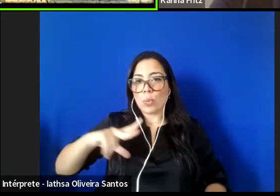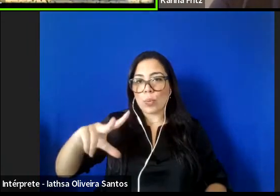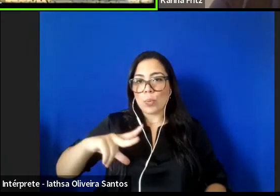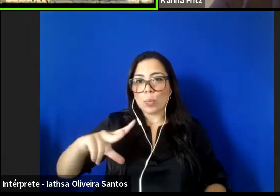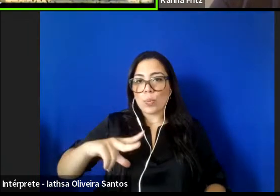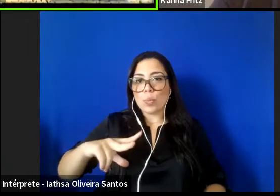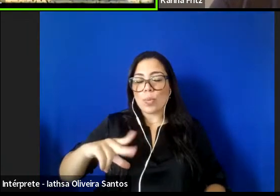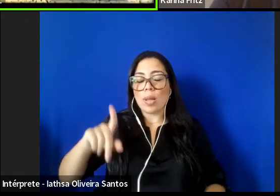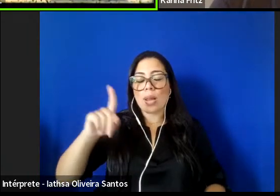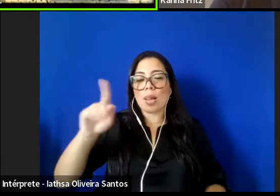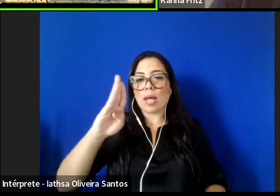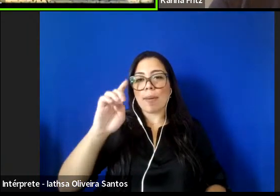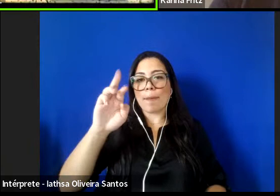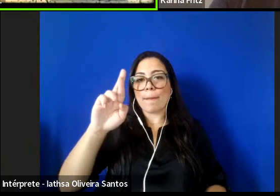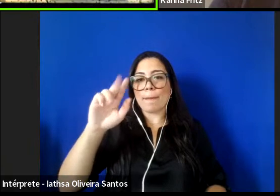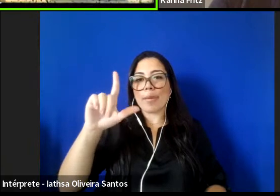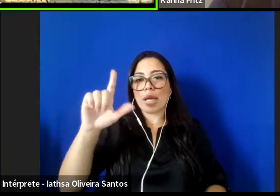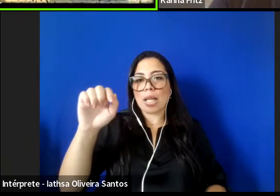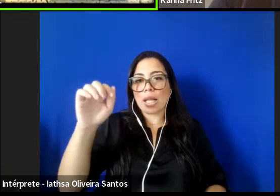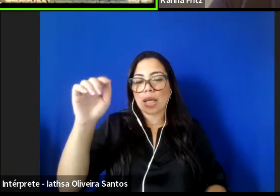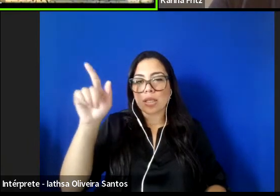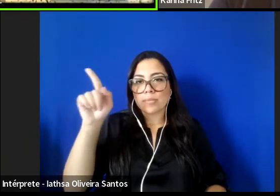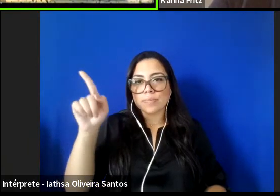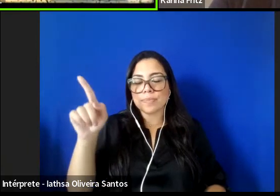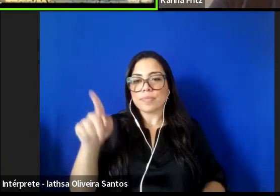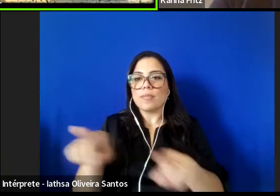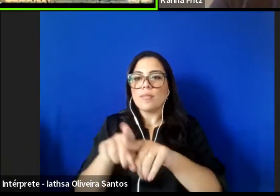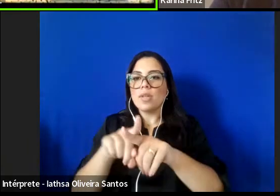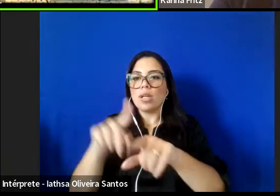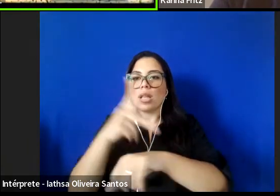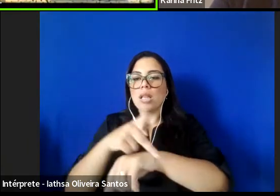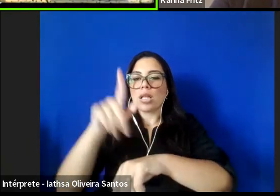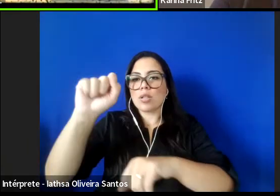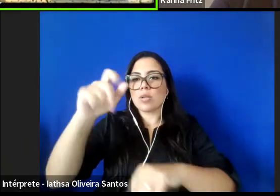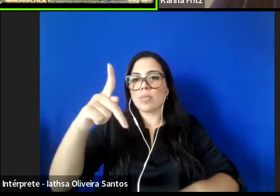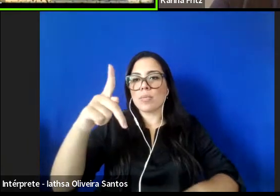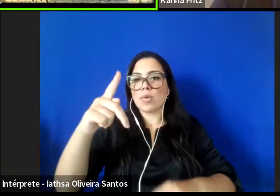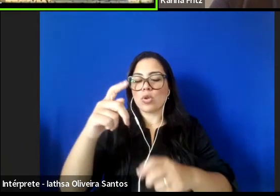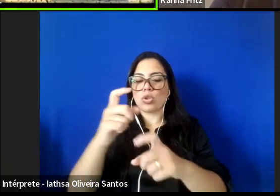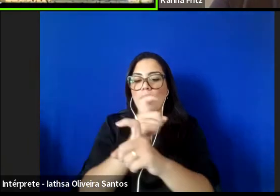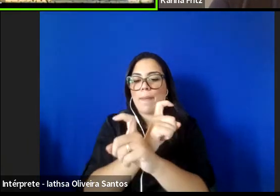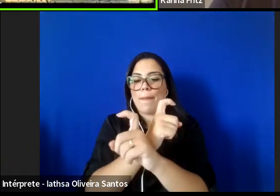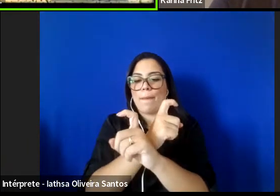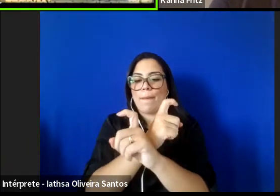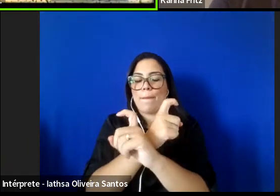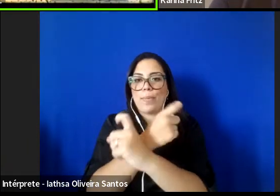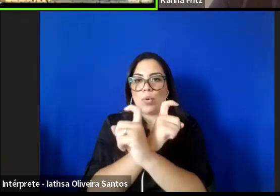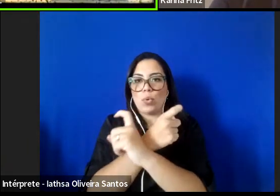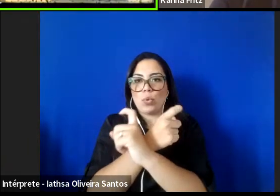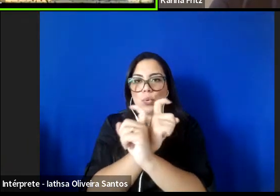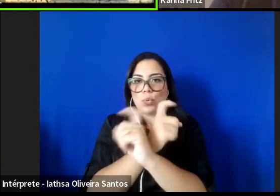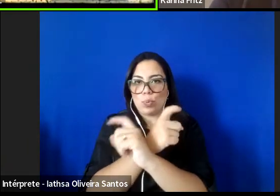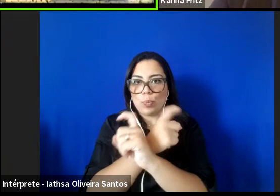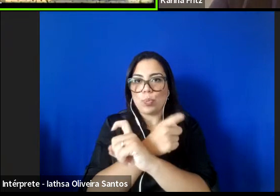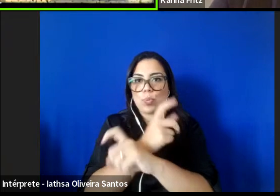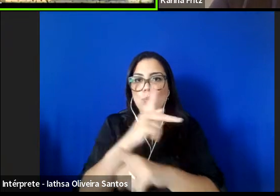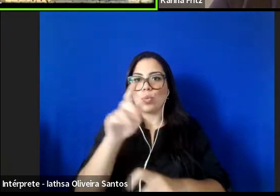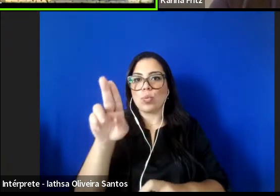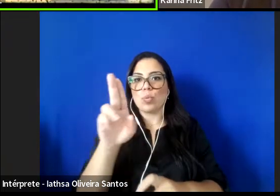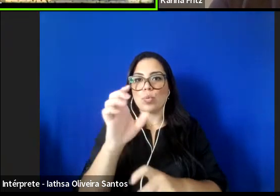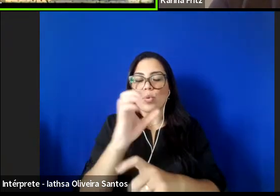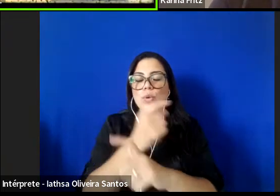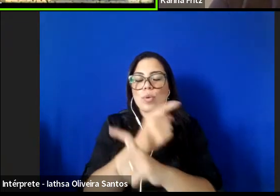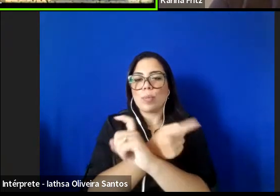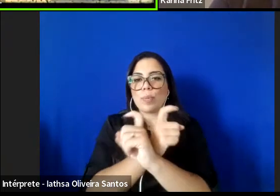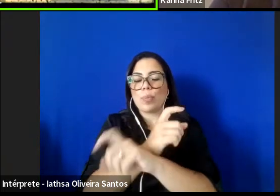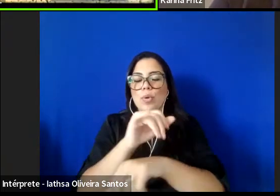Berlim, professora convidada do curso de pós-graduação da PUC-Rio, secretária-geral da Associação Luso-Alemã de